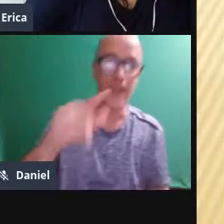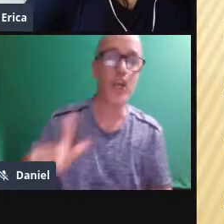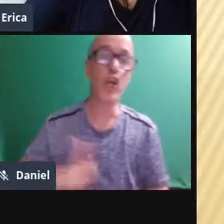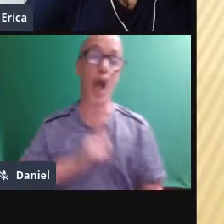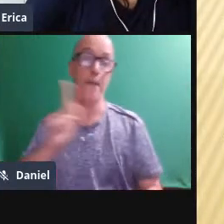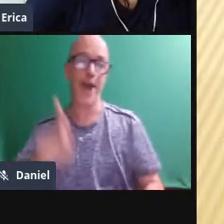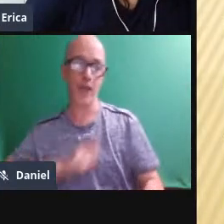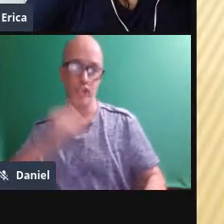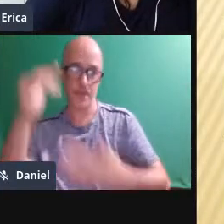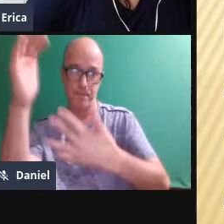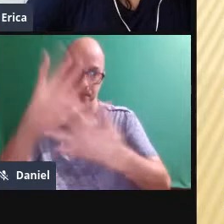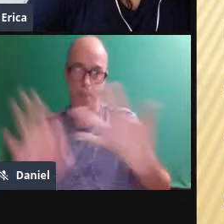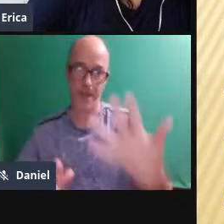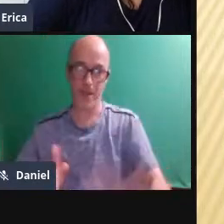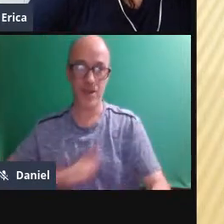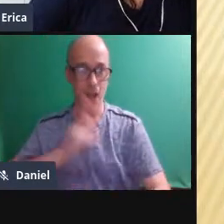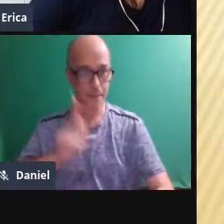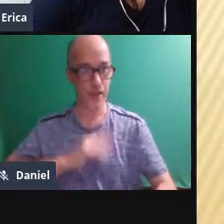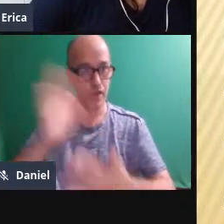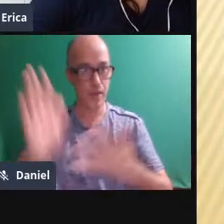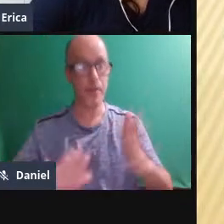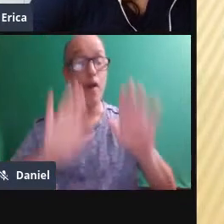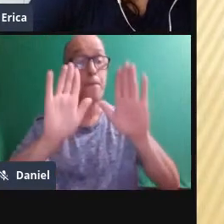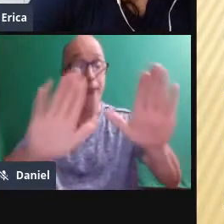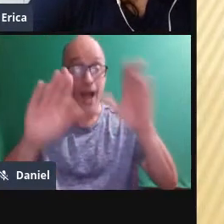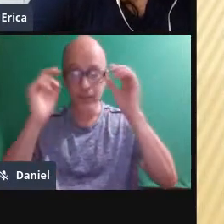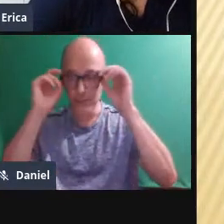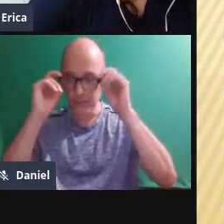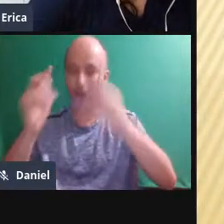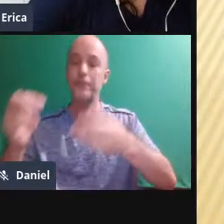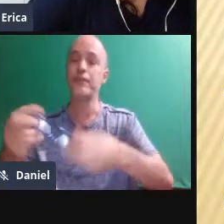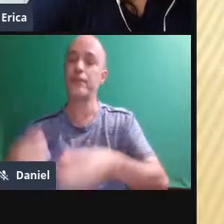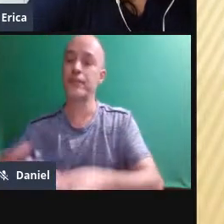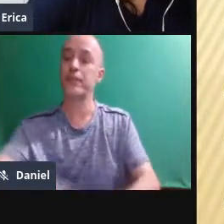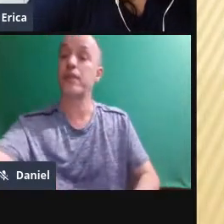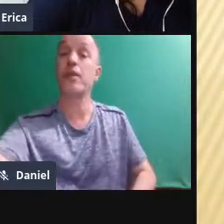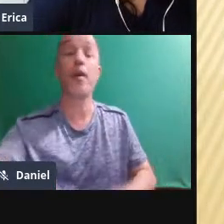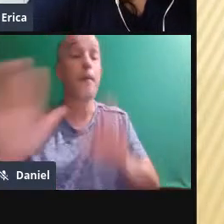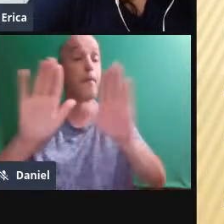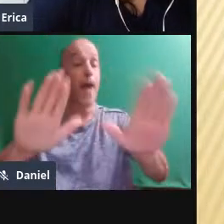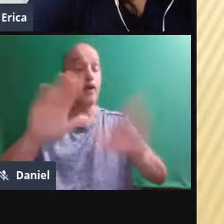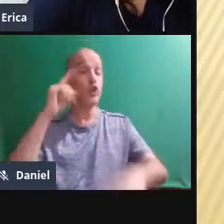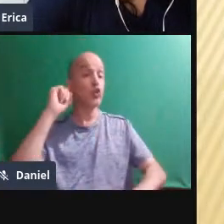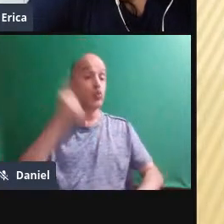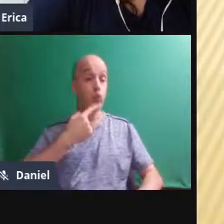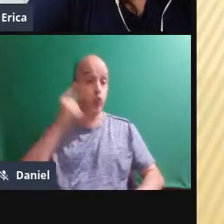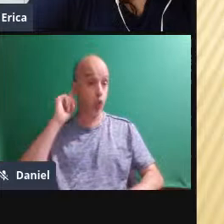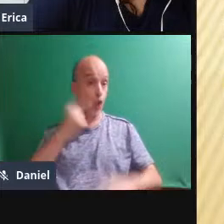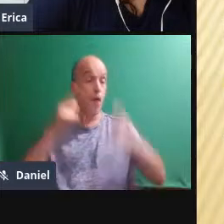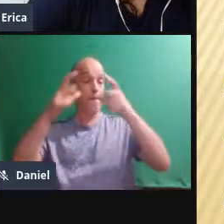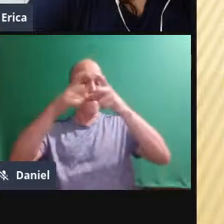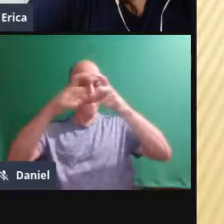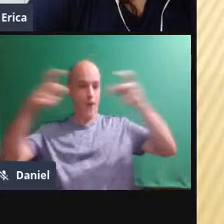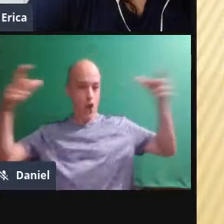Eu trouxe alguns exemplos para fazer essa comparação da gramática de língua de sinais e do português.